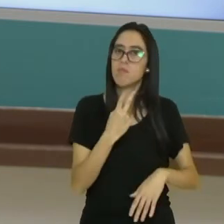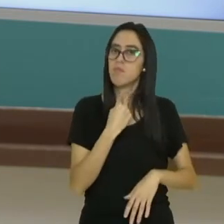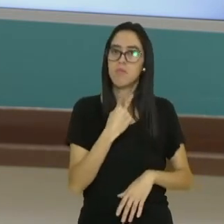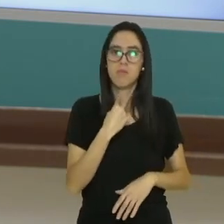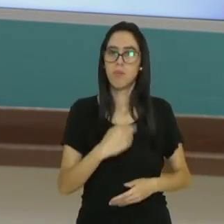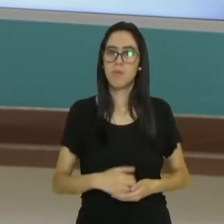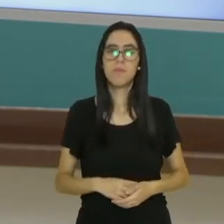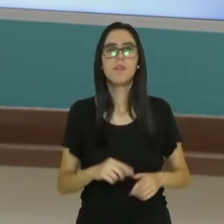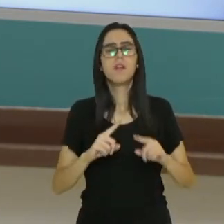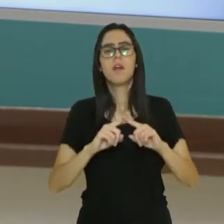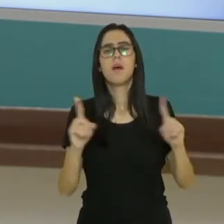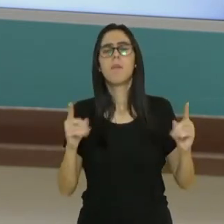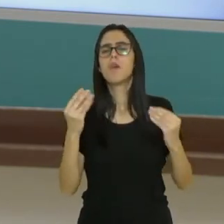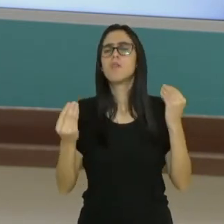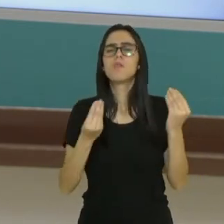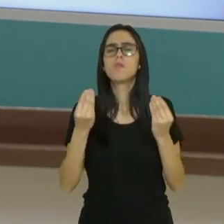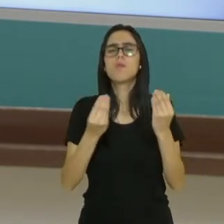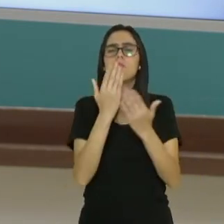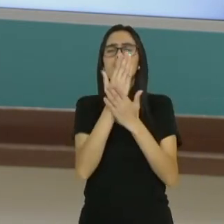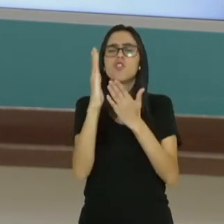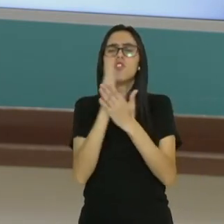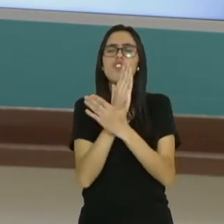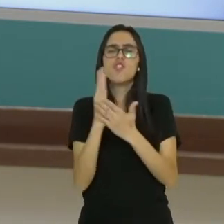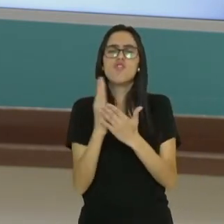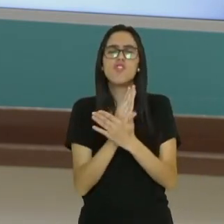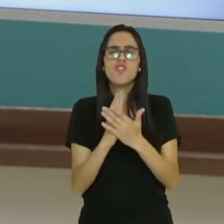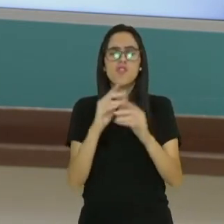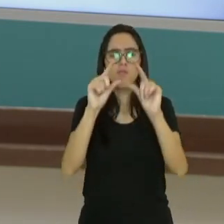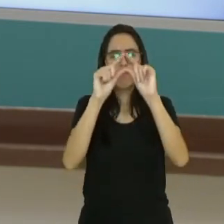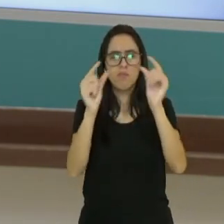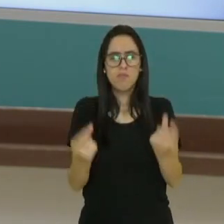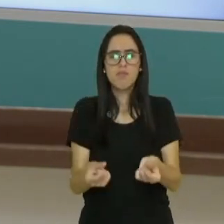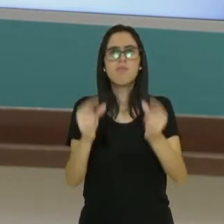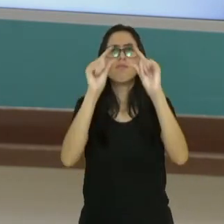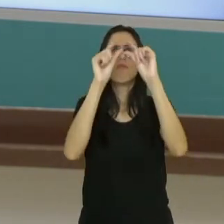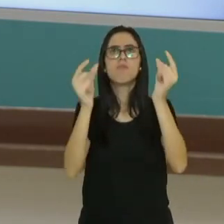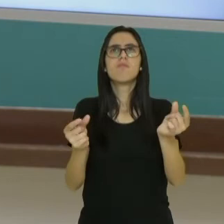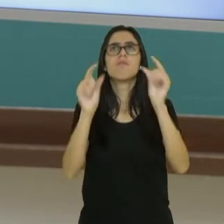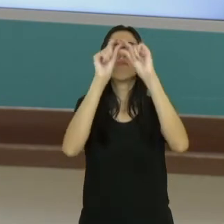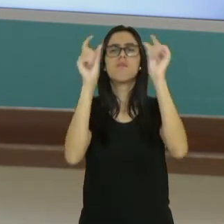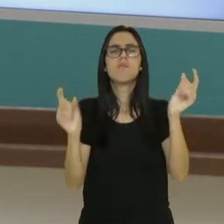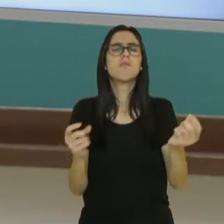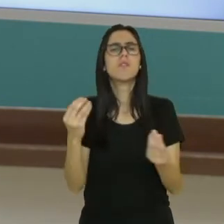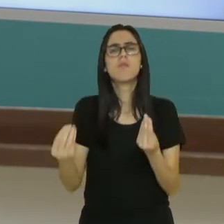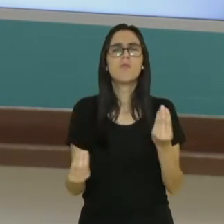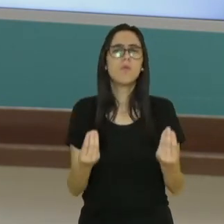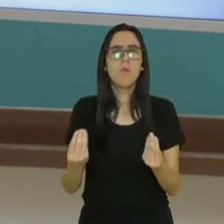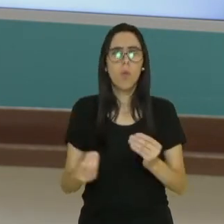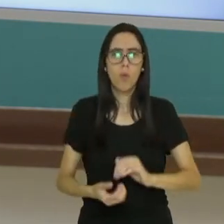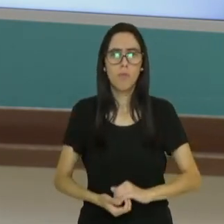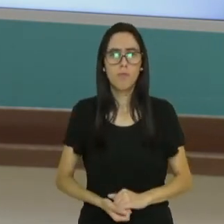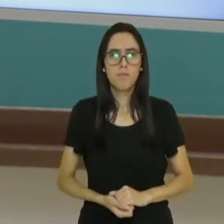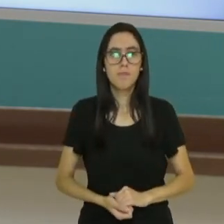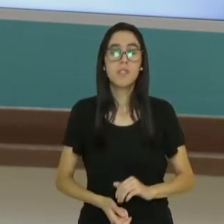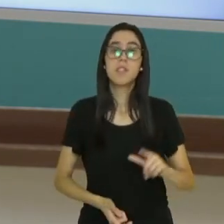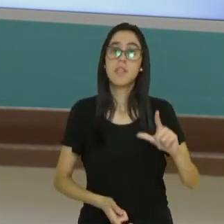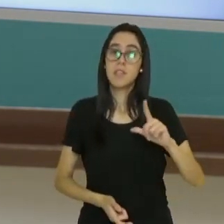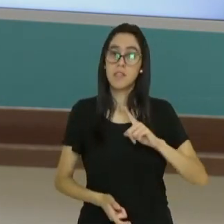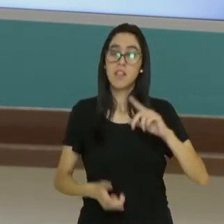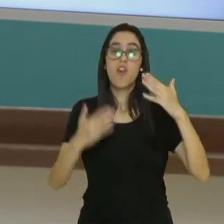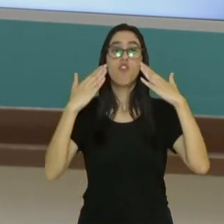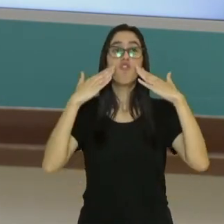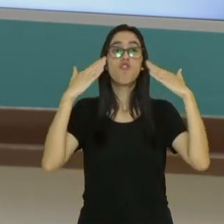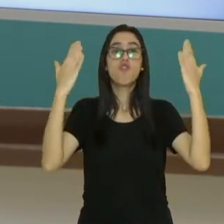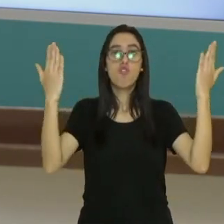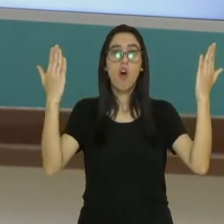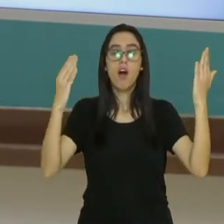Mas como que está dividido esse interior da Terra para os nossos estudos, nessas camadas internas? Nós vamos ter a parte mais de fora, que é